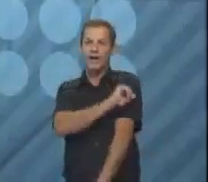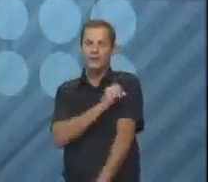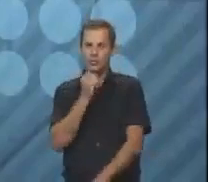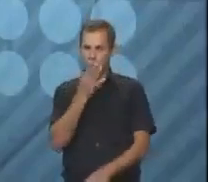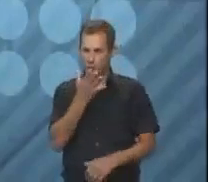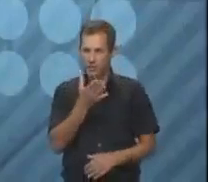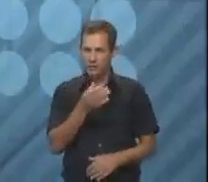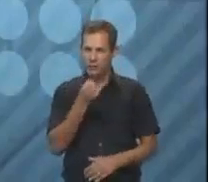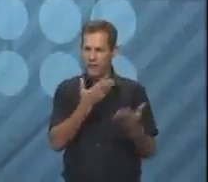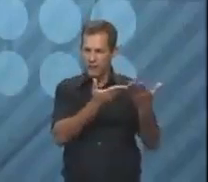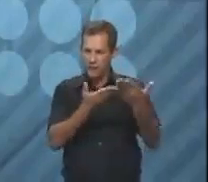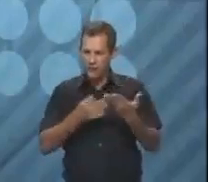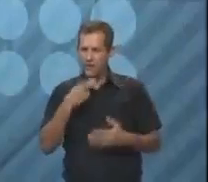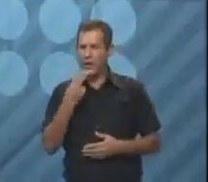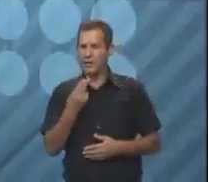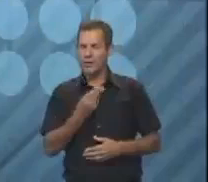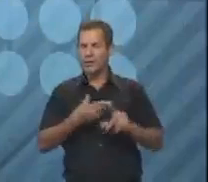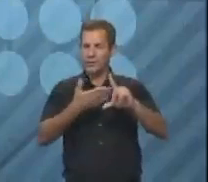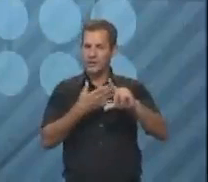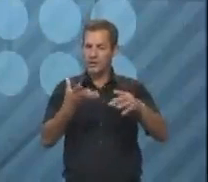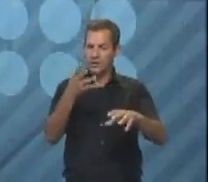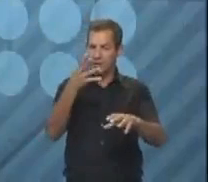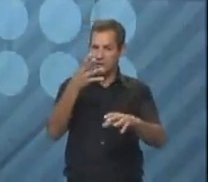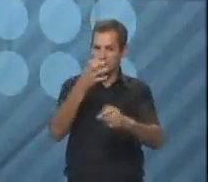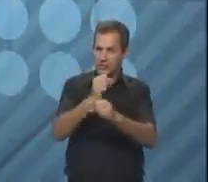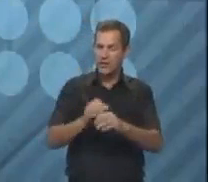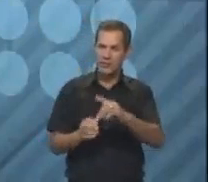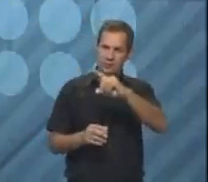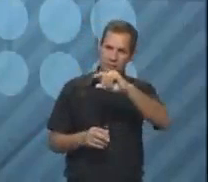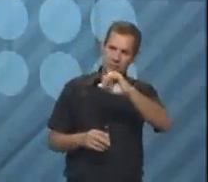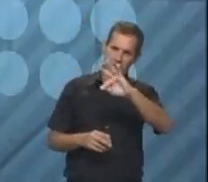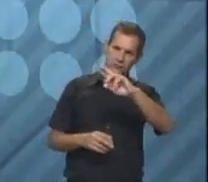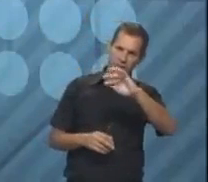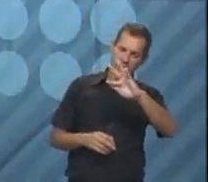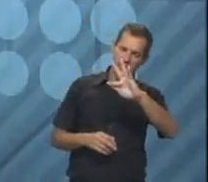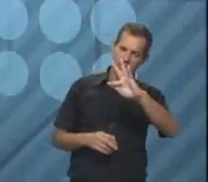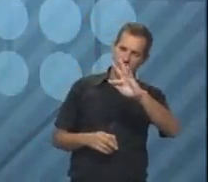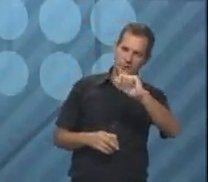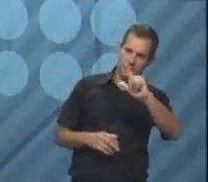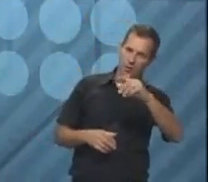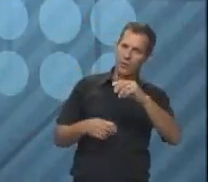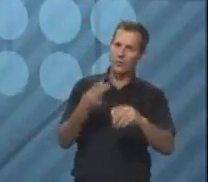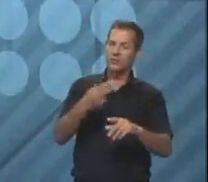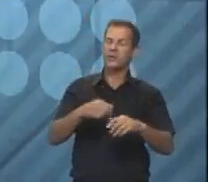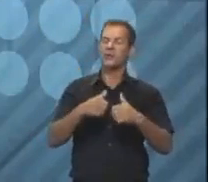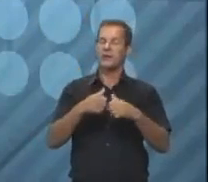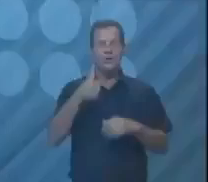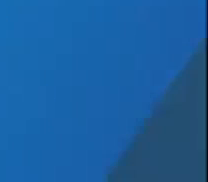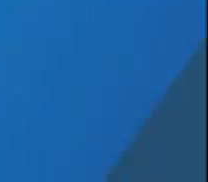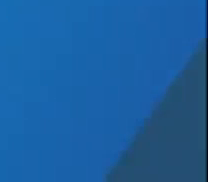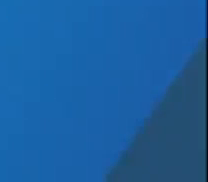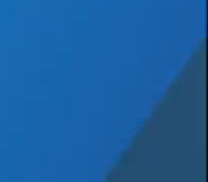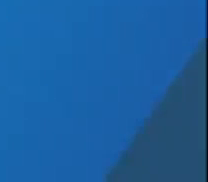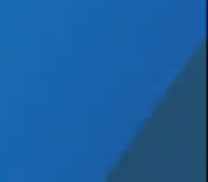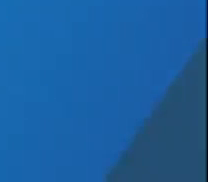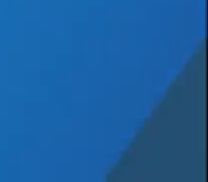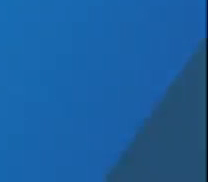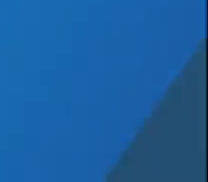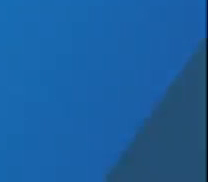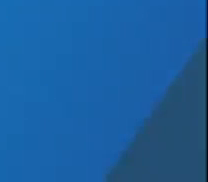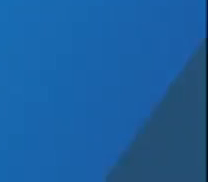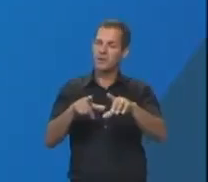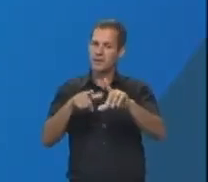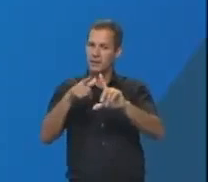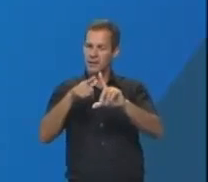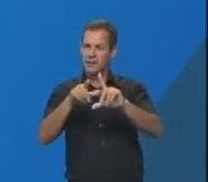aluno, tudo bem? Seja bem-vindo a mais uma aula de Cálculo Diferencial Integral 2. Eu sou a professora Daiane Cristine Ramos, eu sou licenciada em